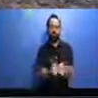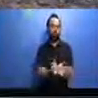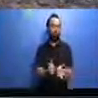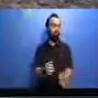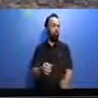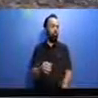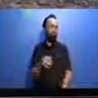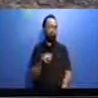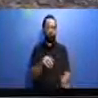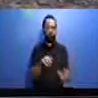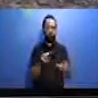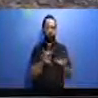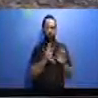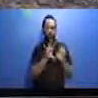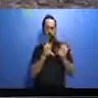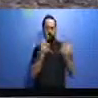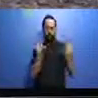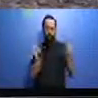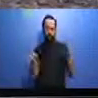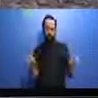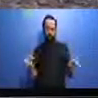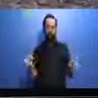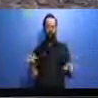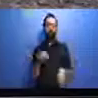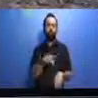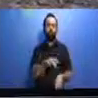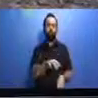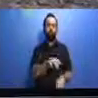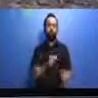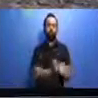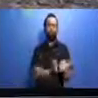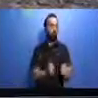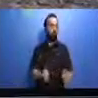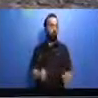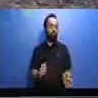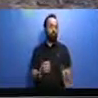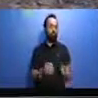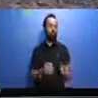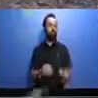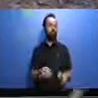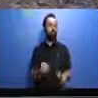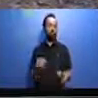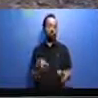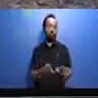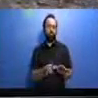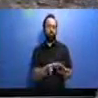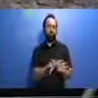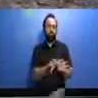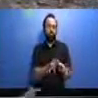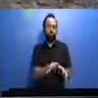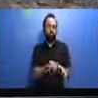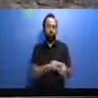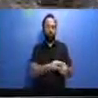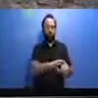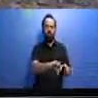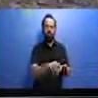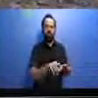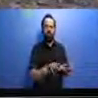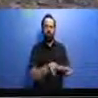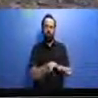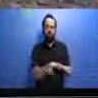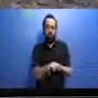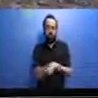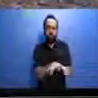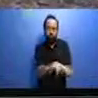Crustáceos, eu coloquei uma lagosta. E nós temos um grupo de animais que tem muitas patas e tem um corpo alongado.